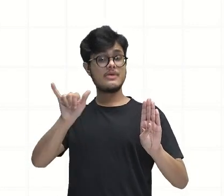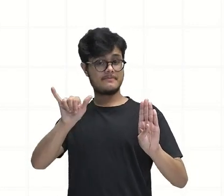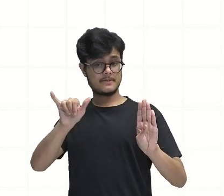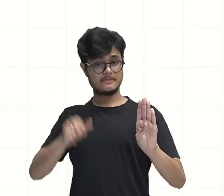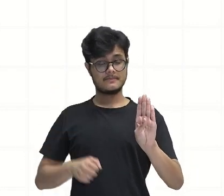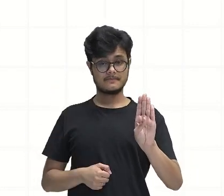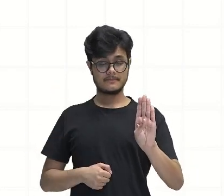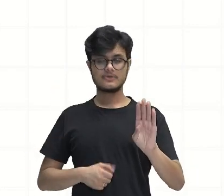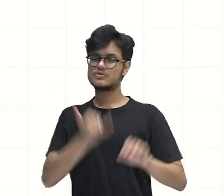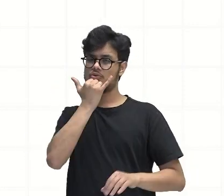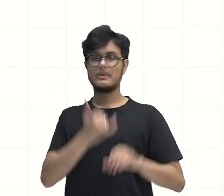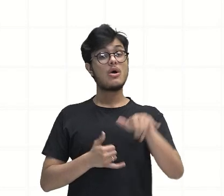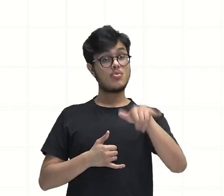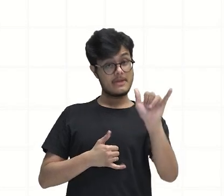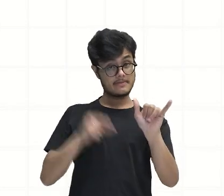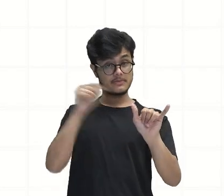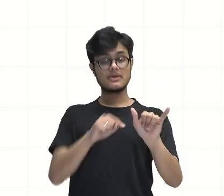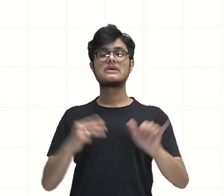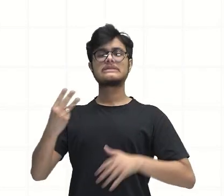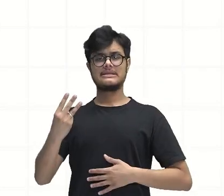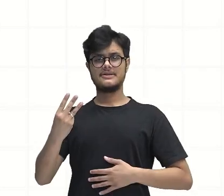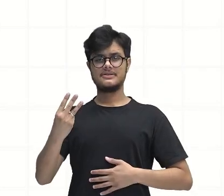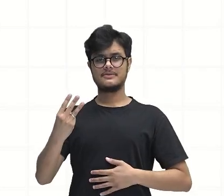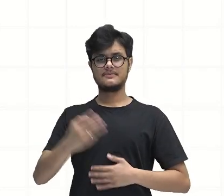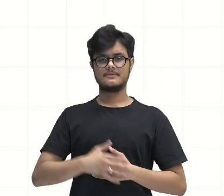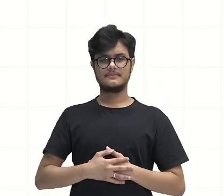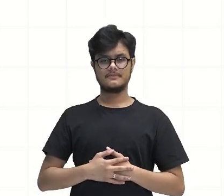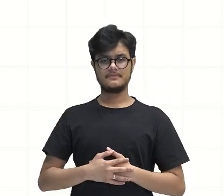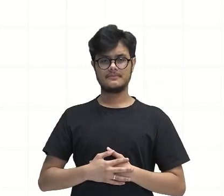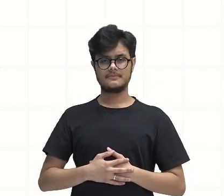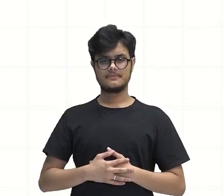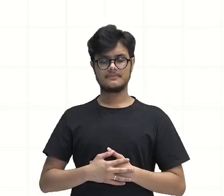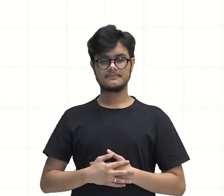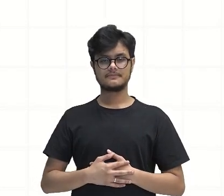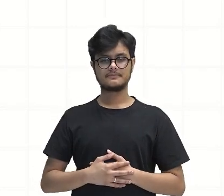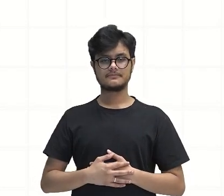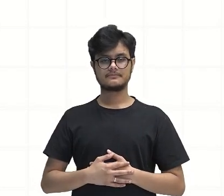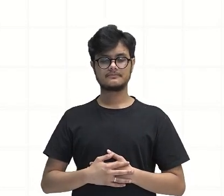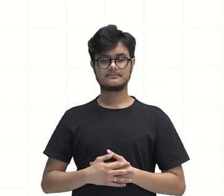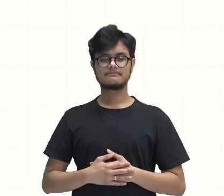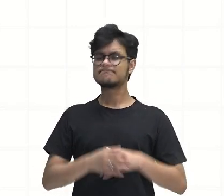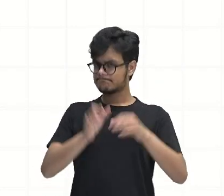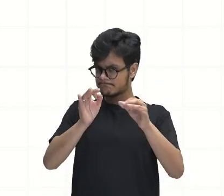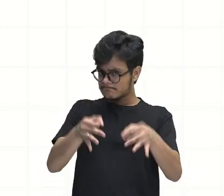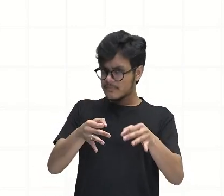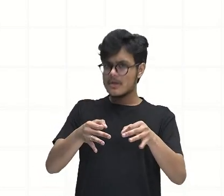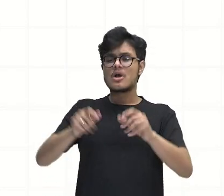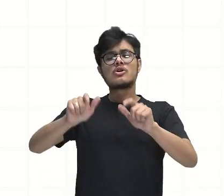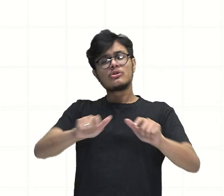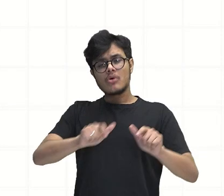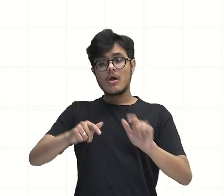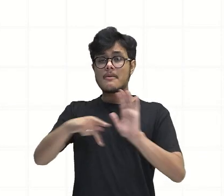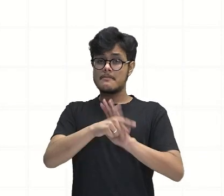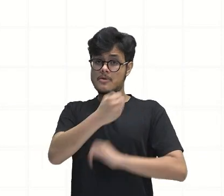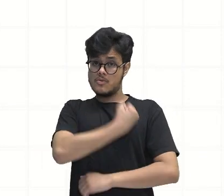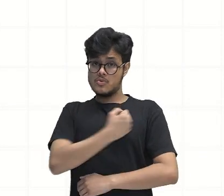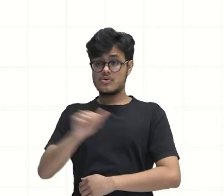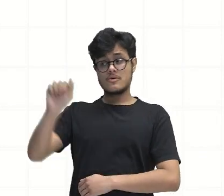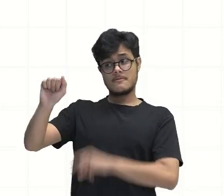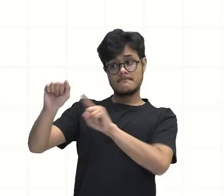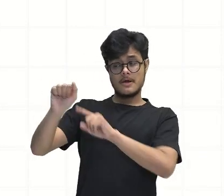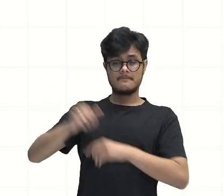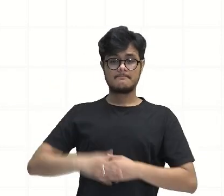e o Y vai ser 3. Tudo bem? Então, essa seria a coordenada do ponto A. Da